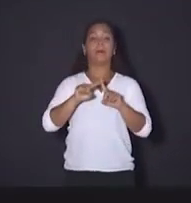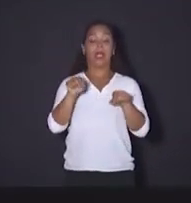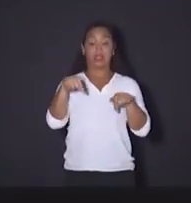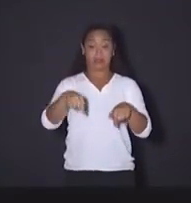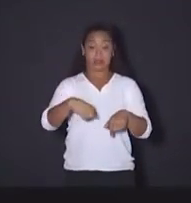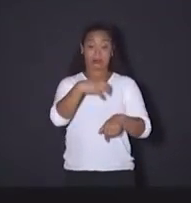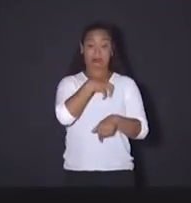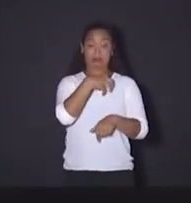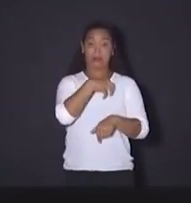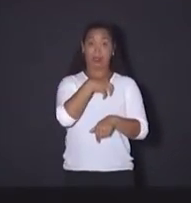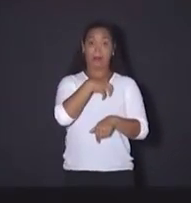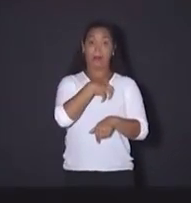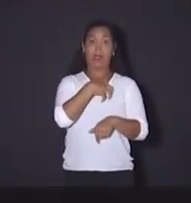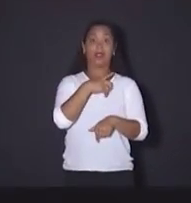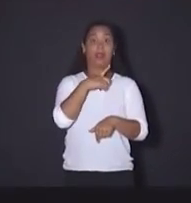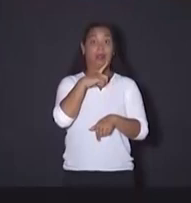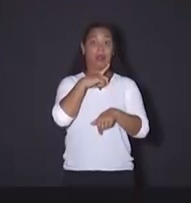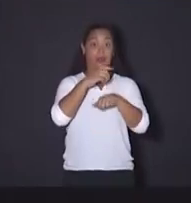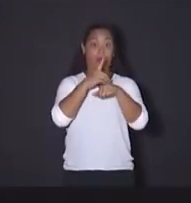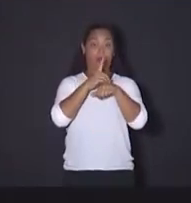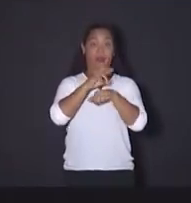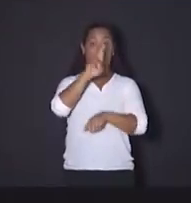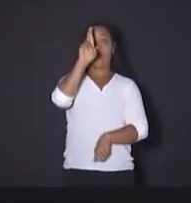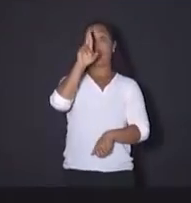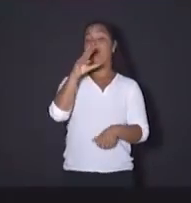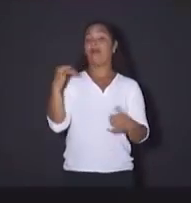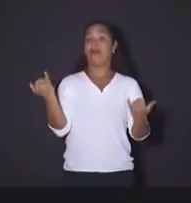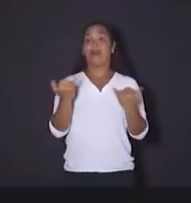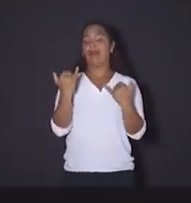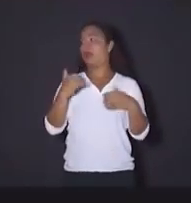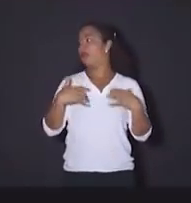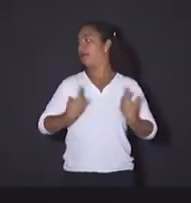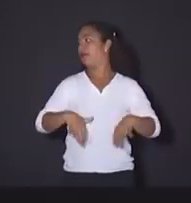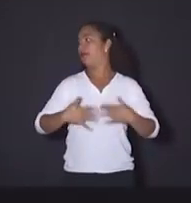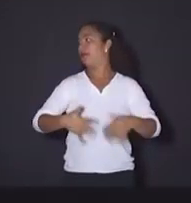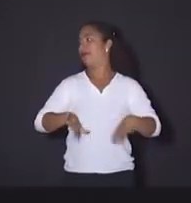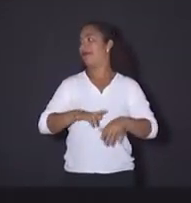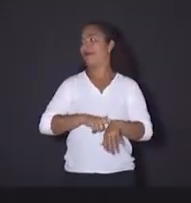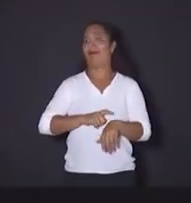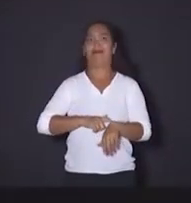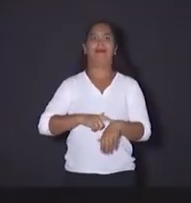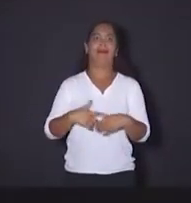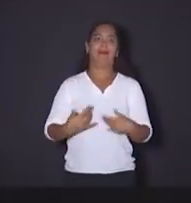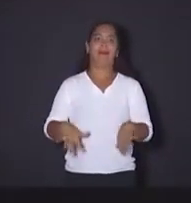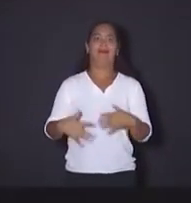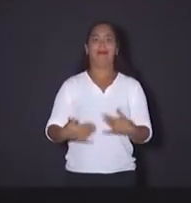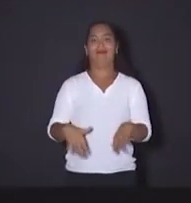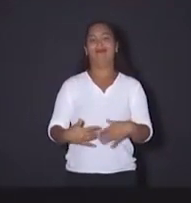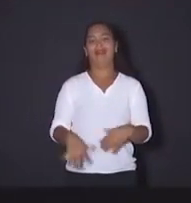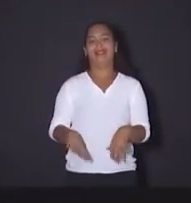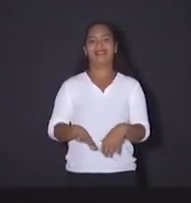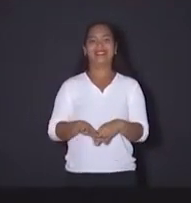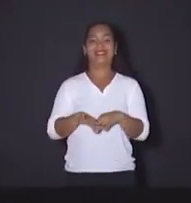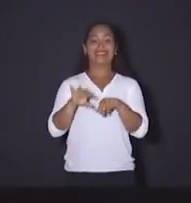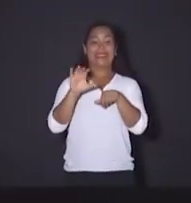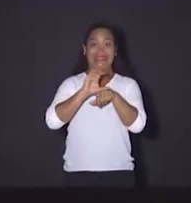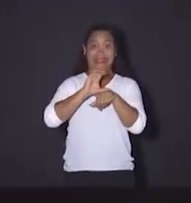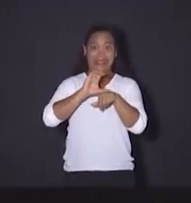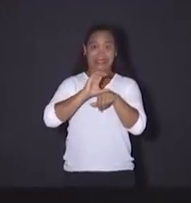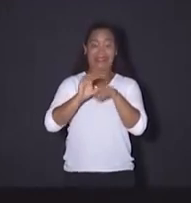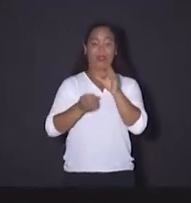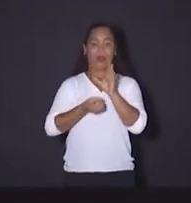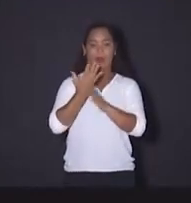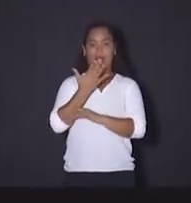que é fantástico, não vai dar fantástico, é que foi um curso que foi criado